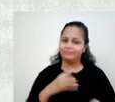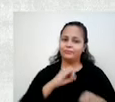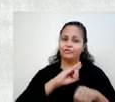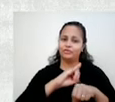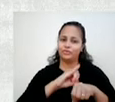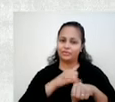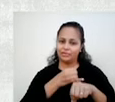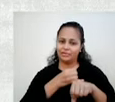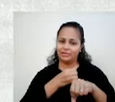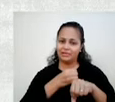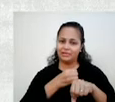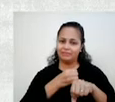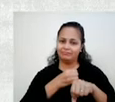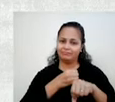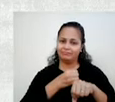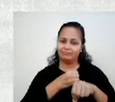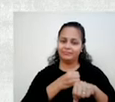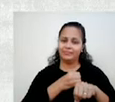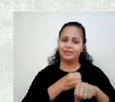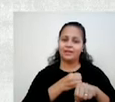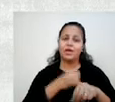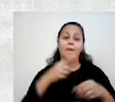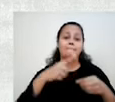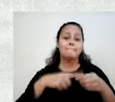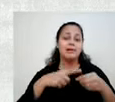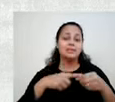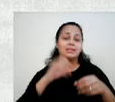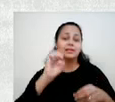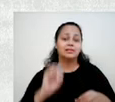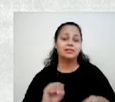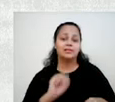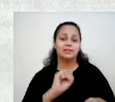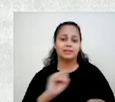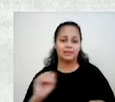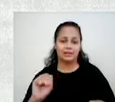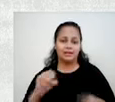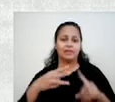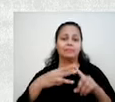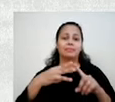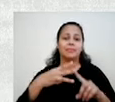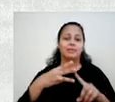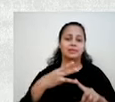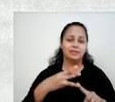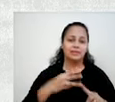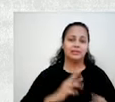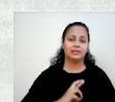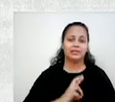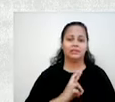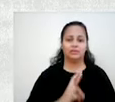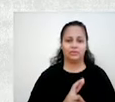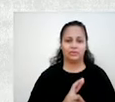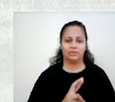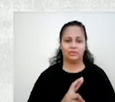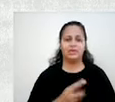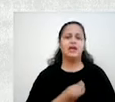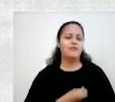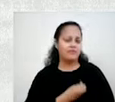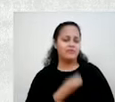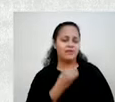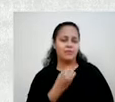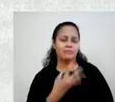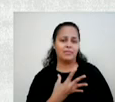Jerusalém, né? Nós já vimos que é uma cidade sagrada para as três religiões. Então eles conviviam